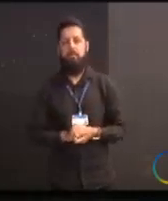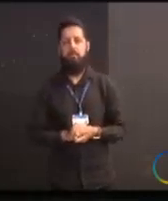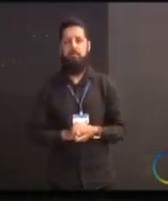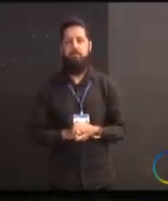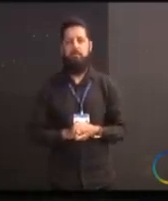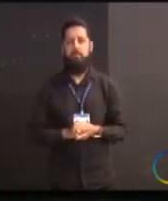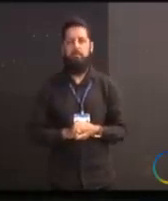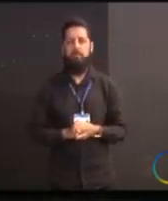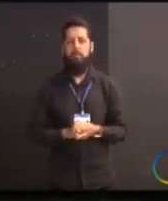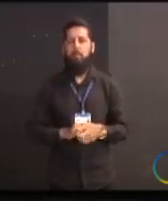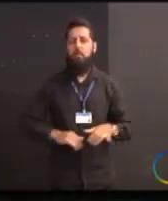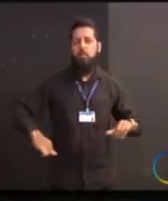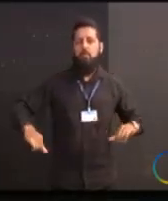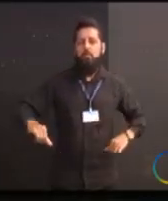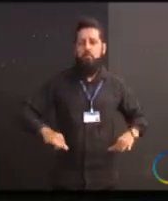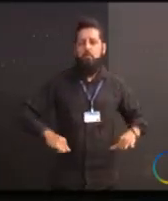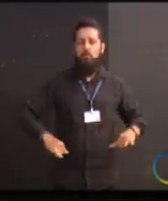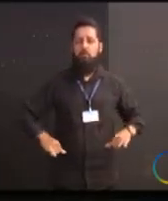desnecessário.